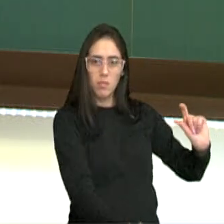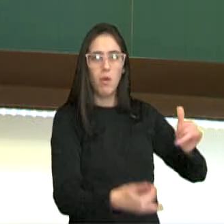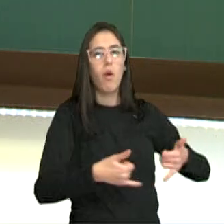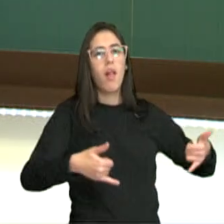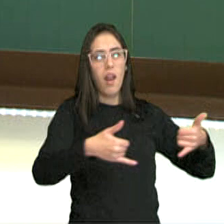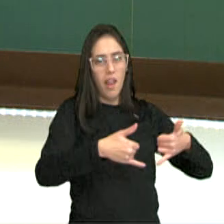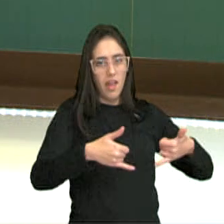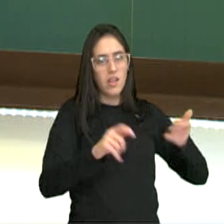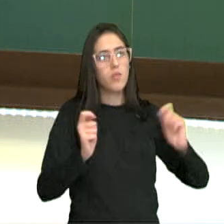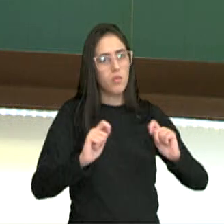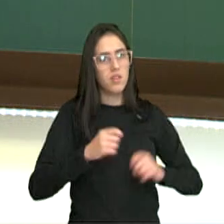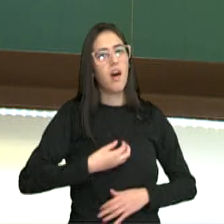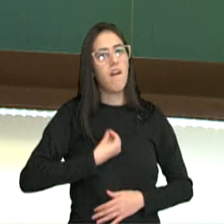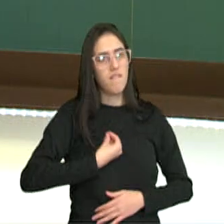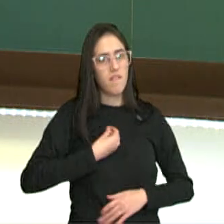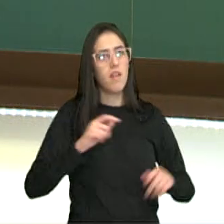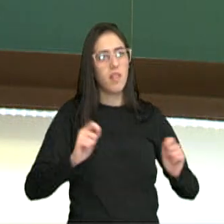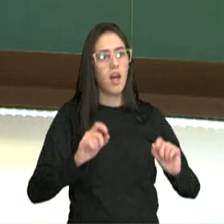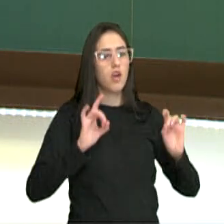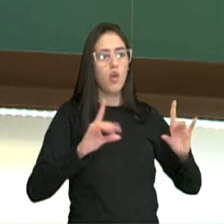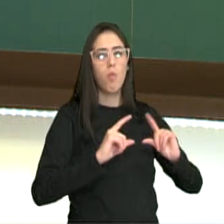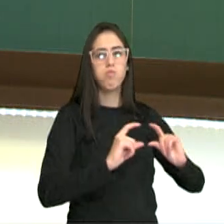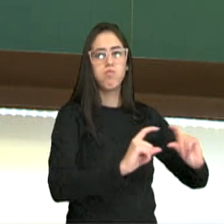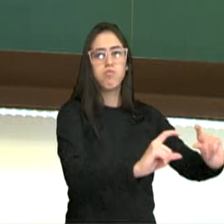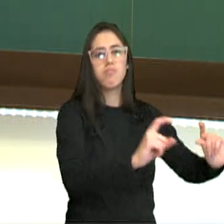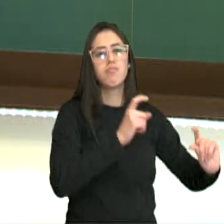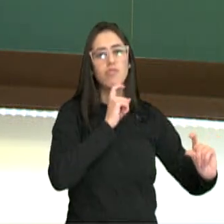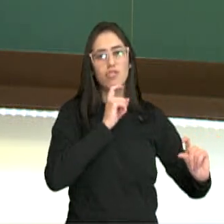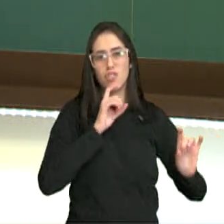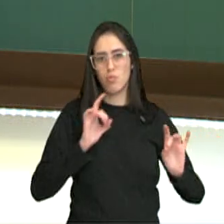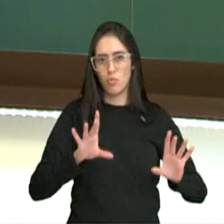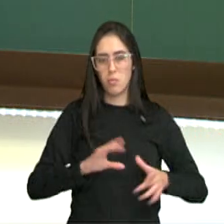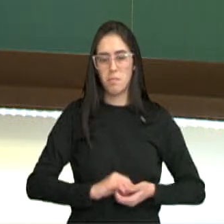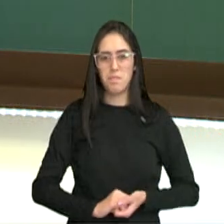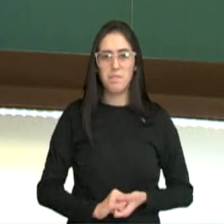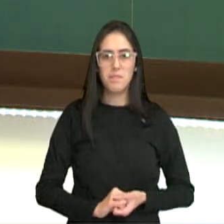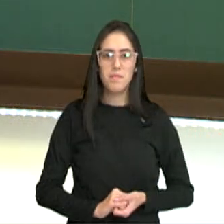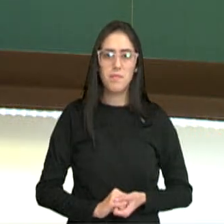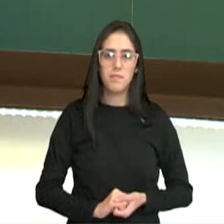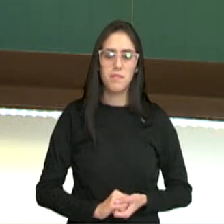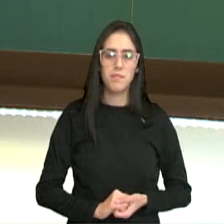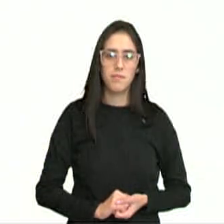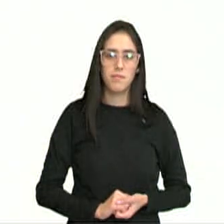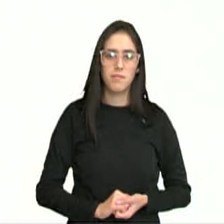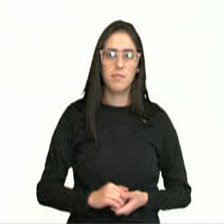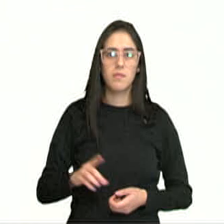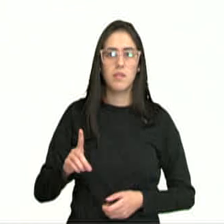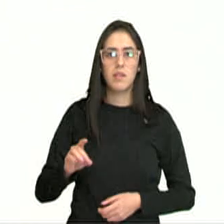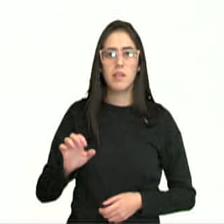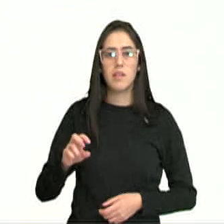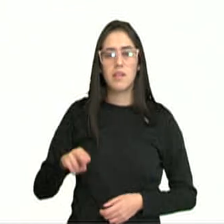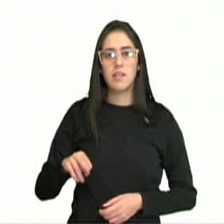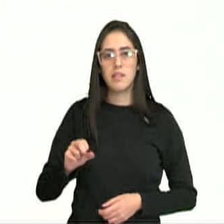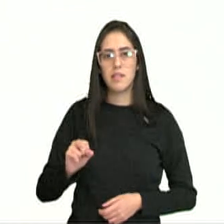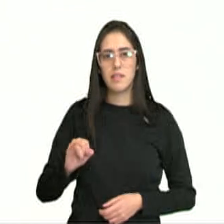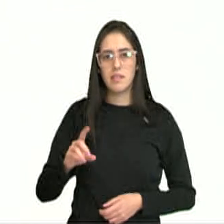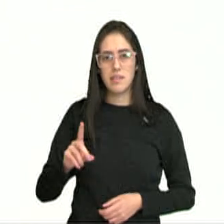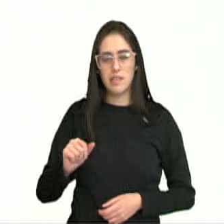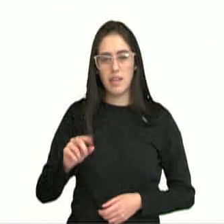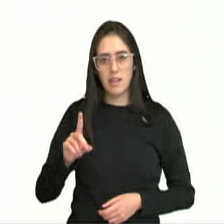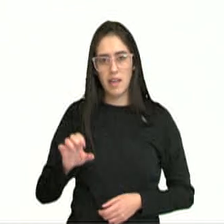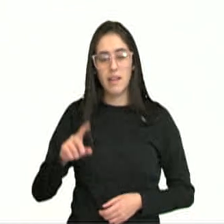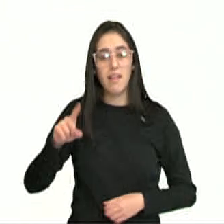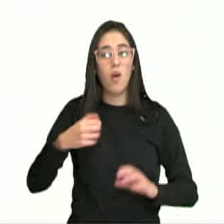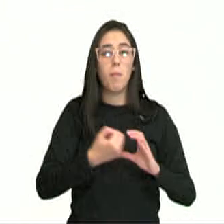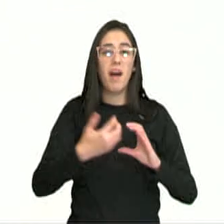podem viver tranquilamente aí na época do inverno rigoroso. A densidade é uma característica, então, de cada material.